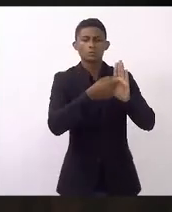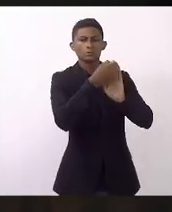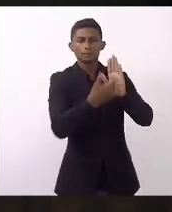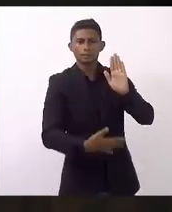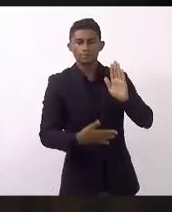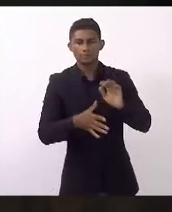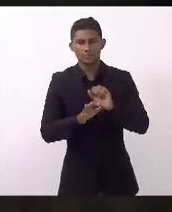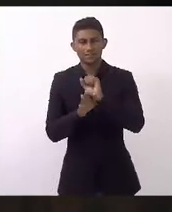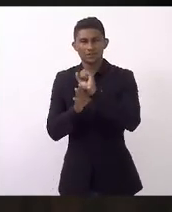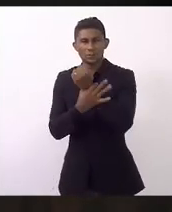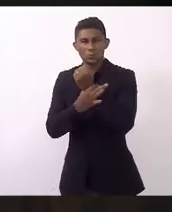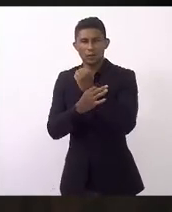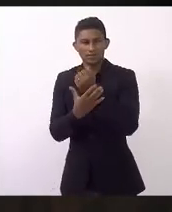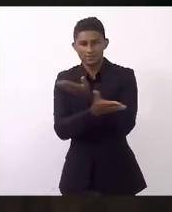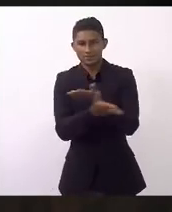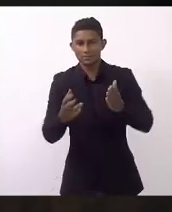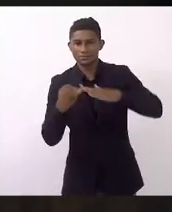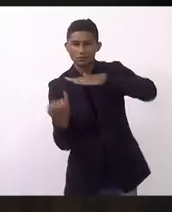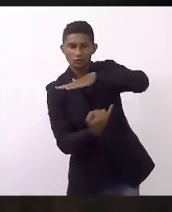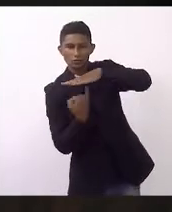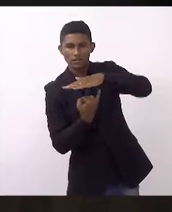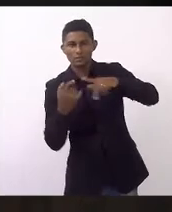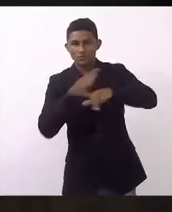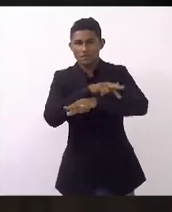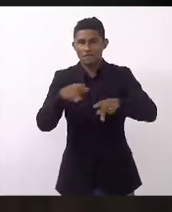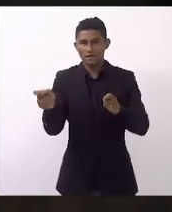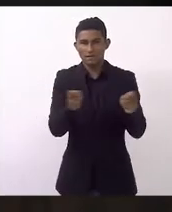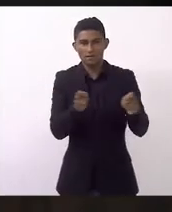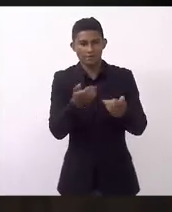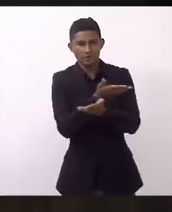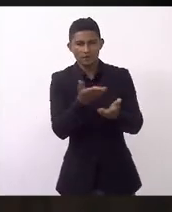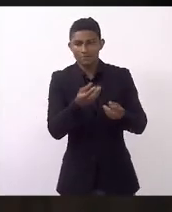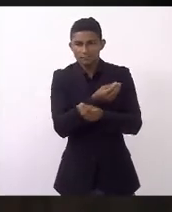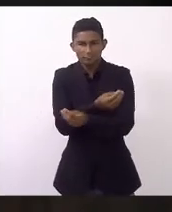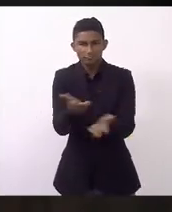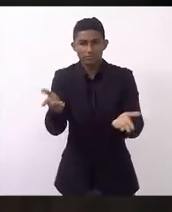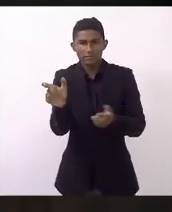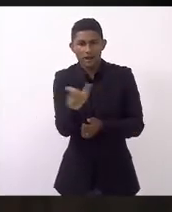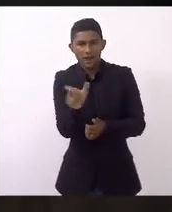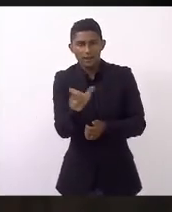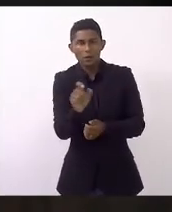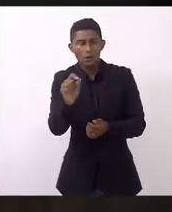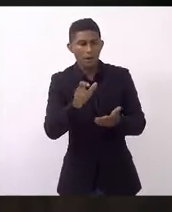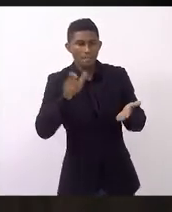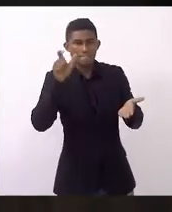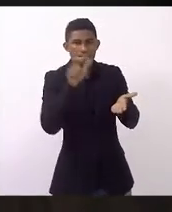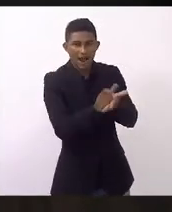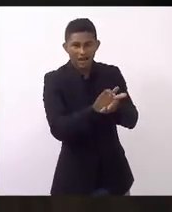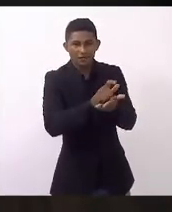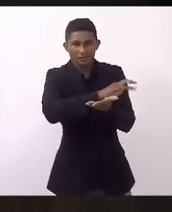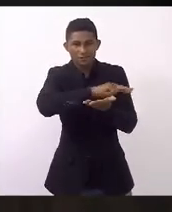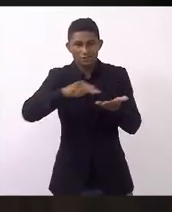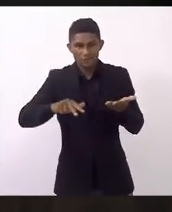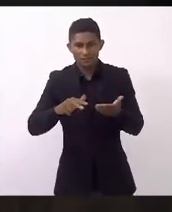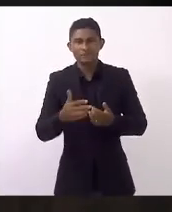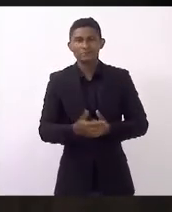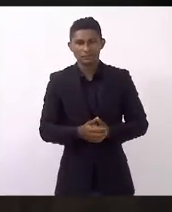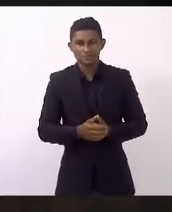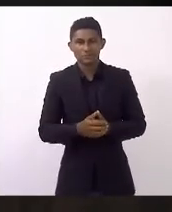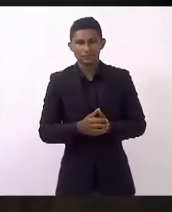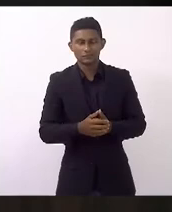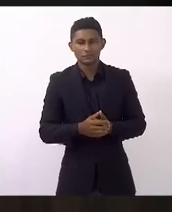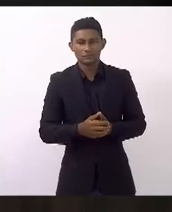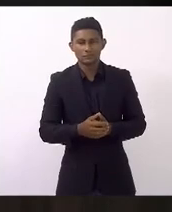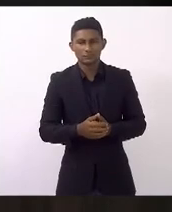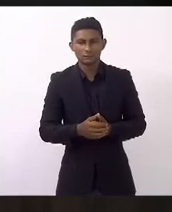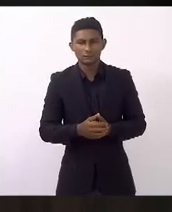adotadas por instituições financeiras que emitem cartões de crédito e débito pela modalidade de aproximação Near Field, Communication